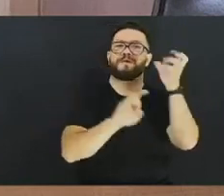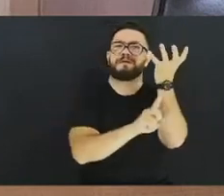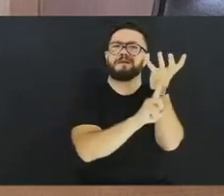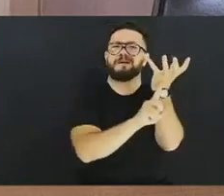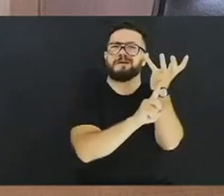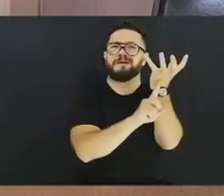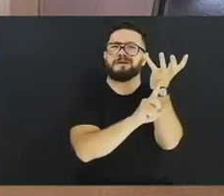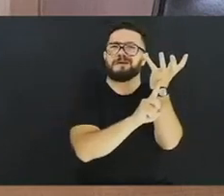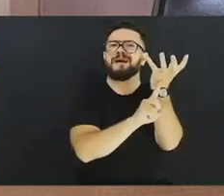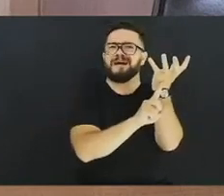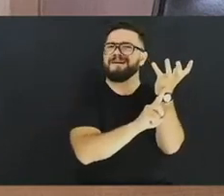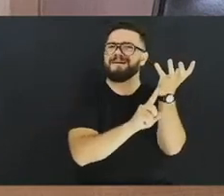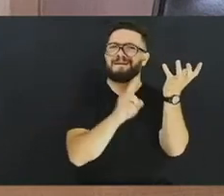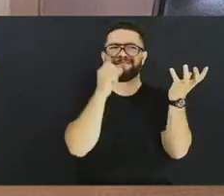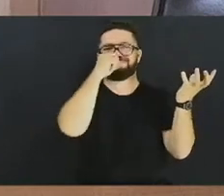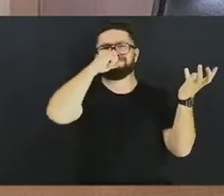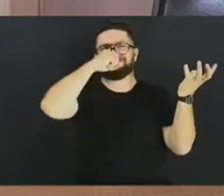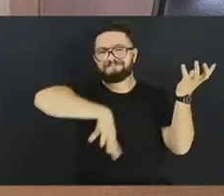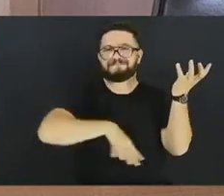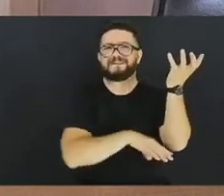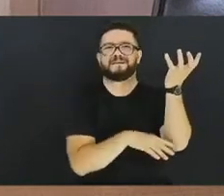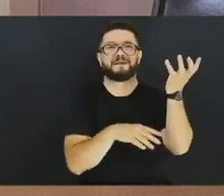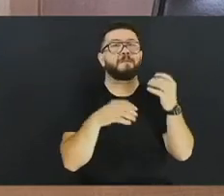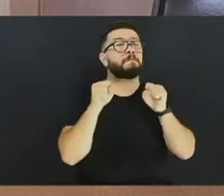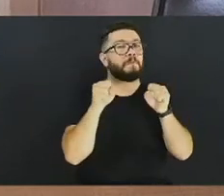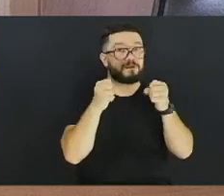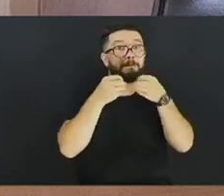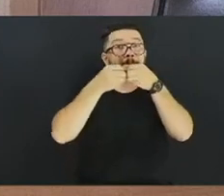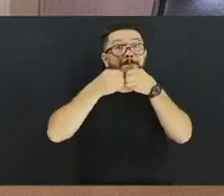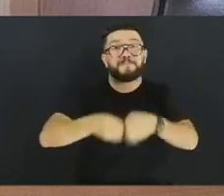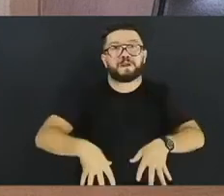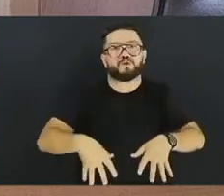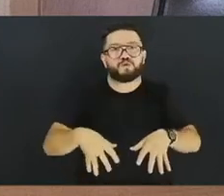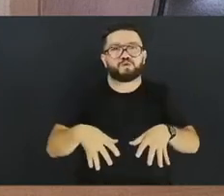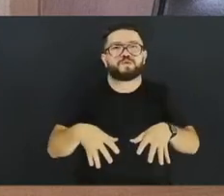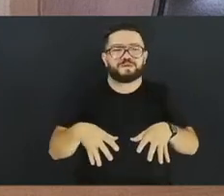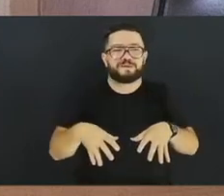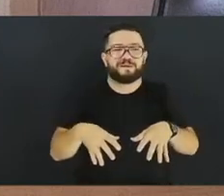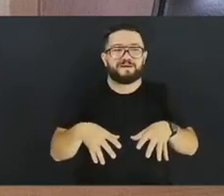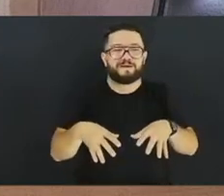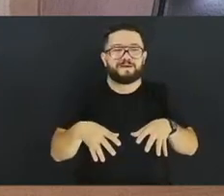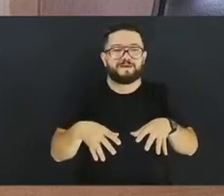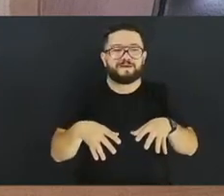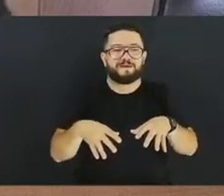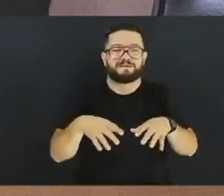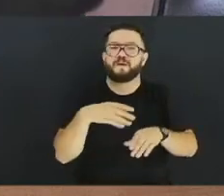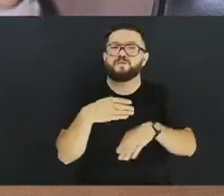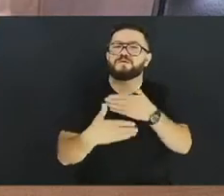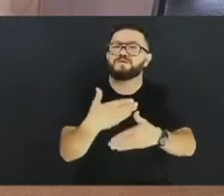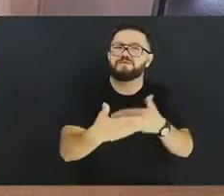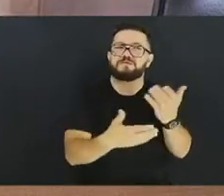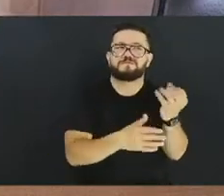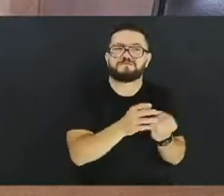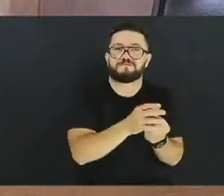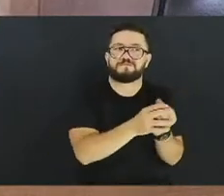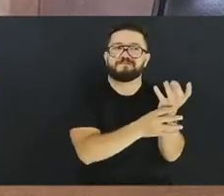Brasil inteiro, e que isso acabaria por prejudicar a questão do desenvolvimento e o aumento das